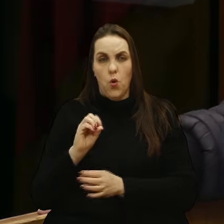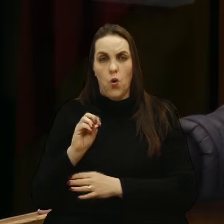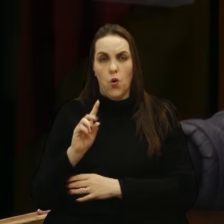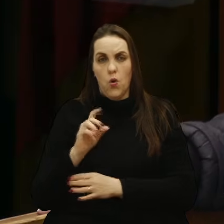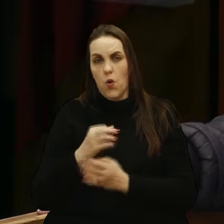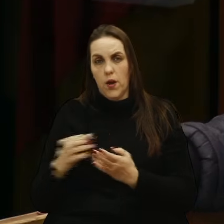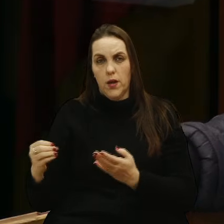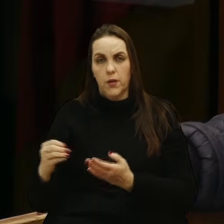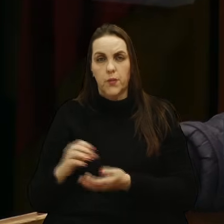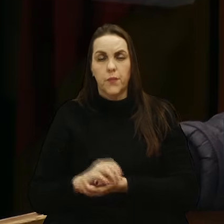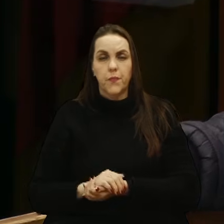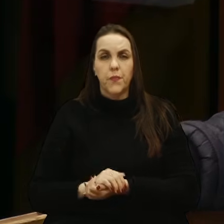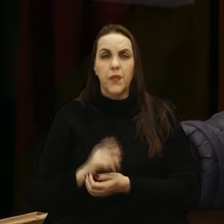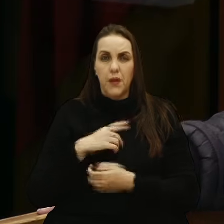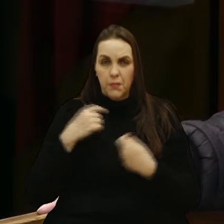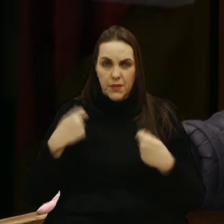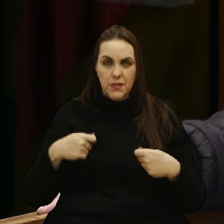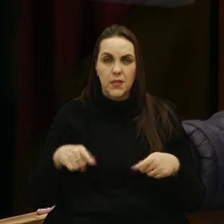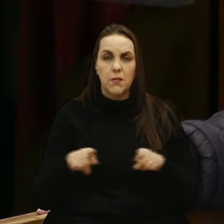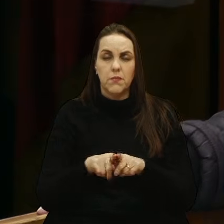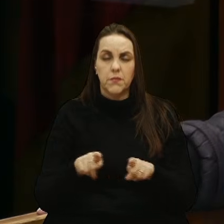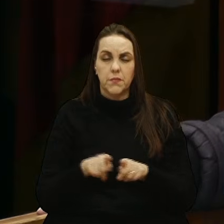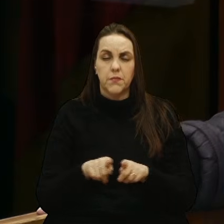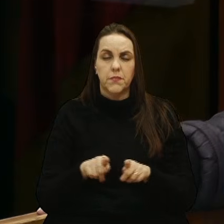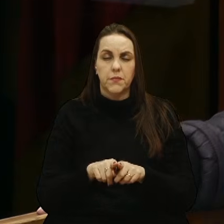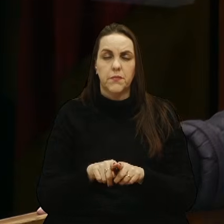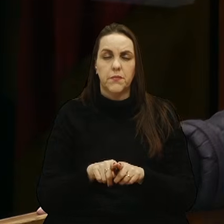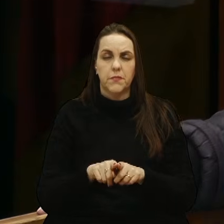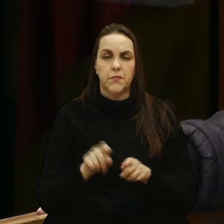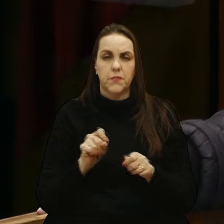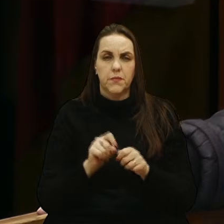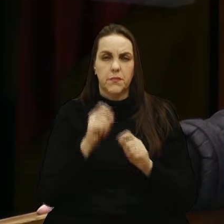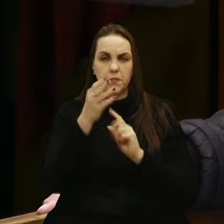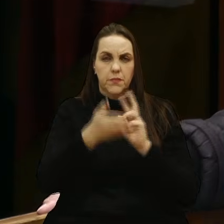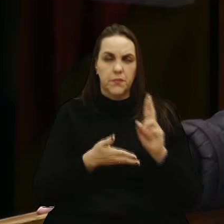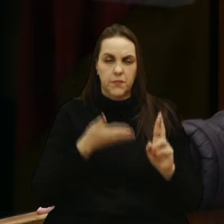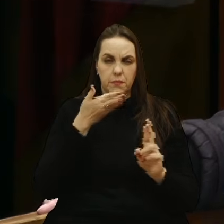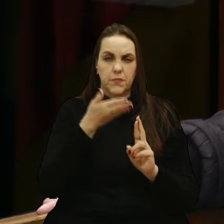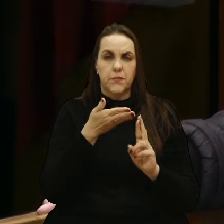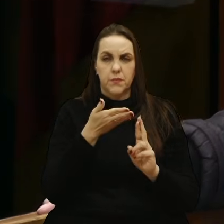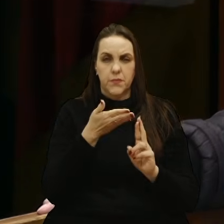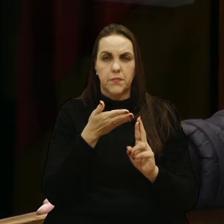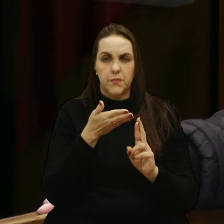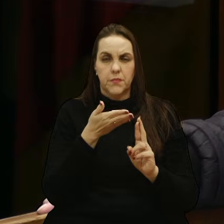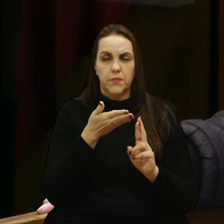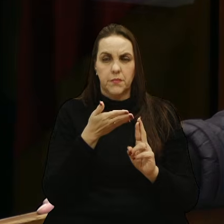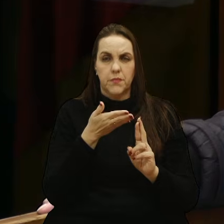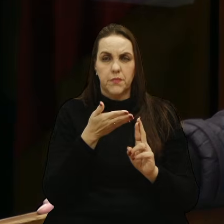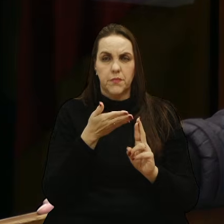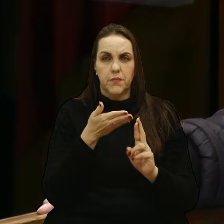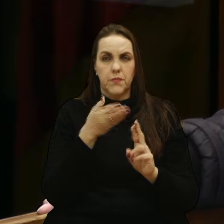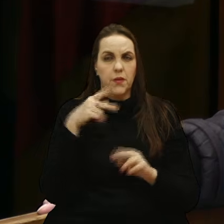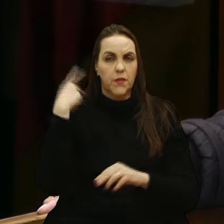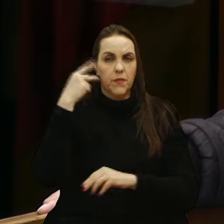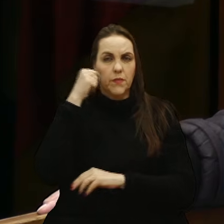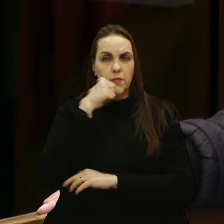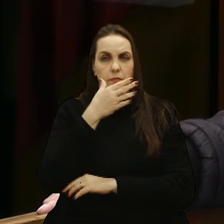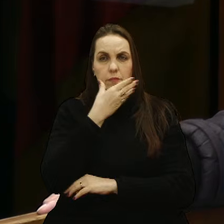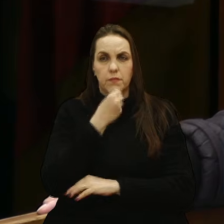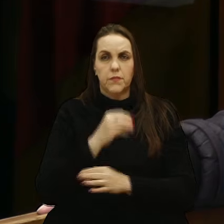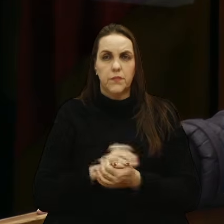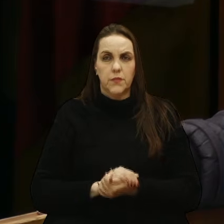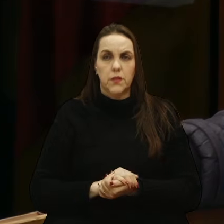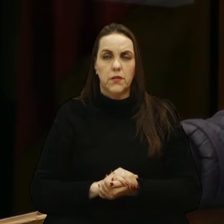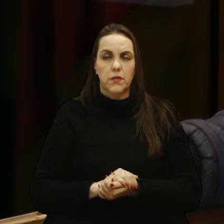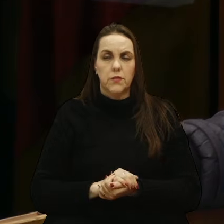E nós precisamos aqui também fazer uma referência, vereadores e vereadoras e aqueles que